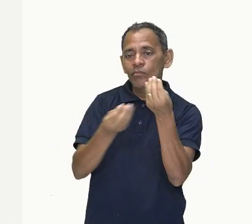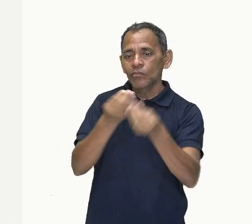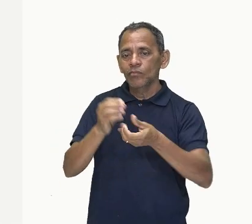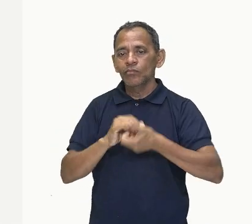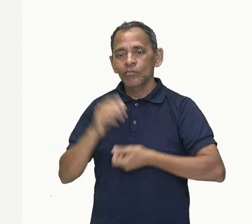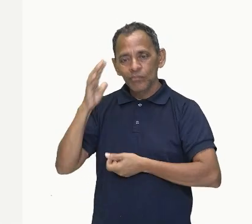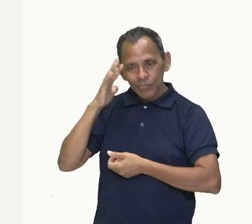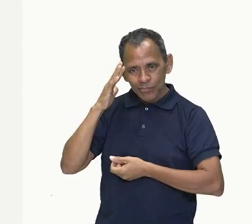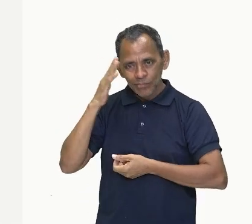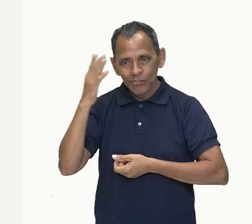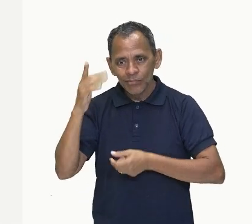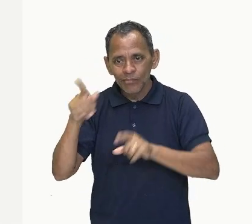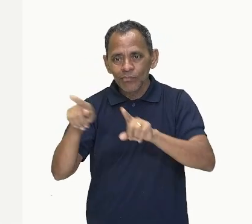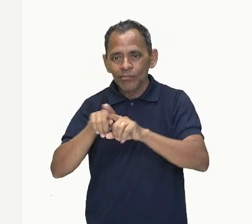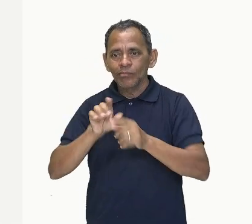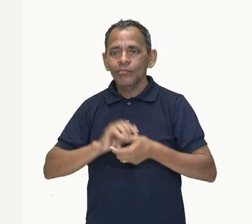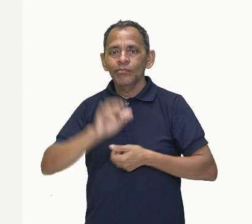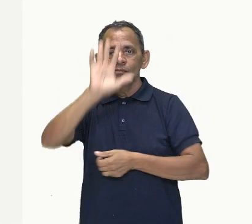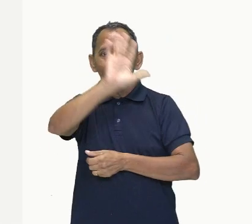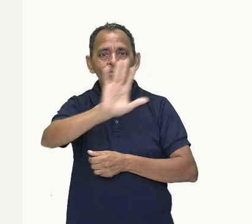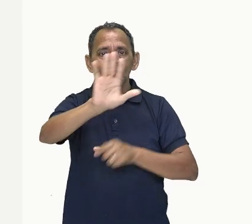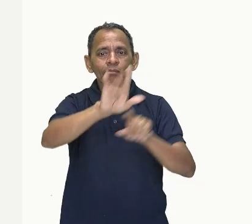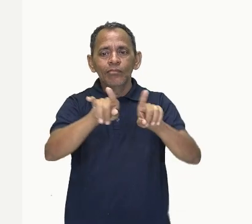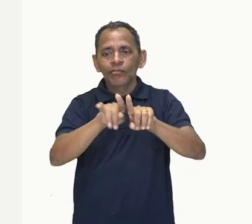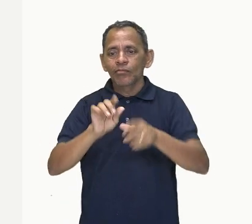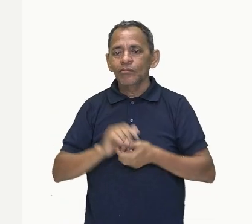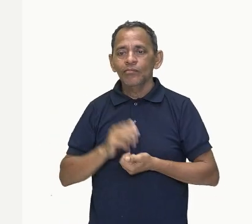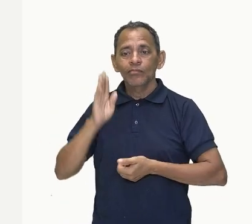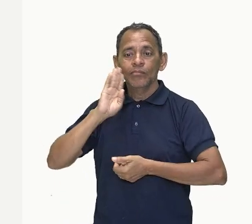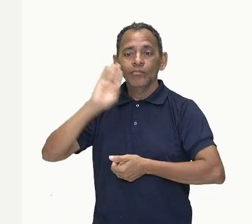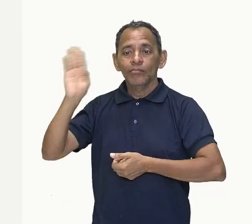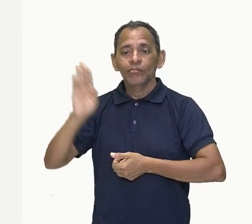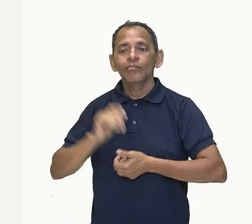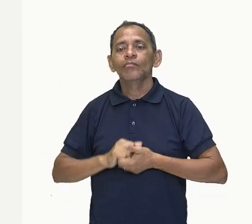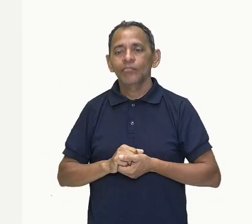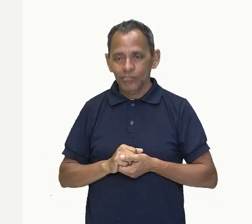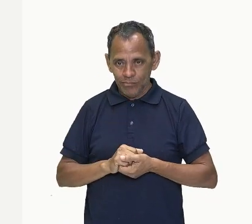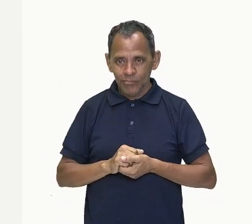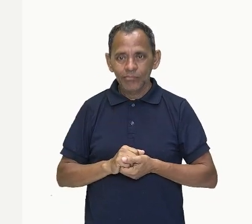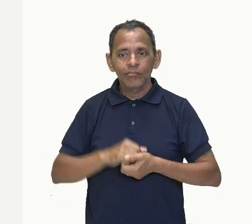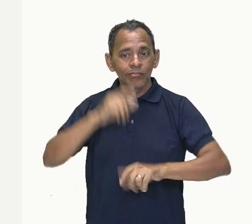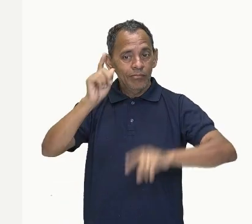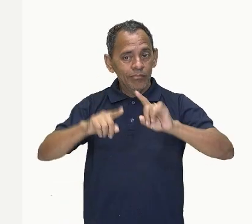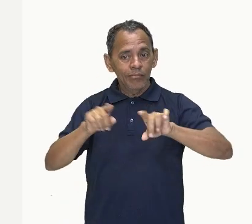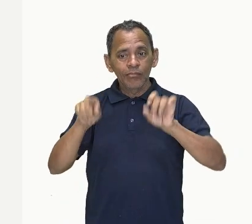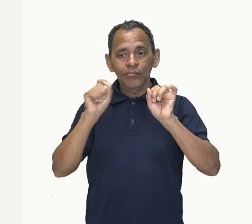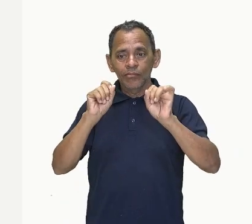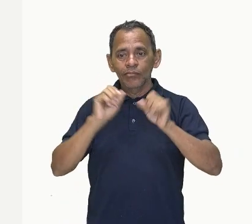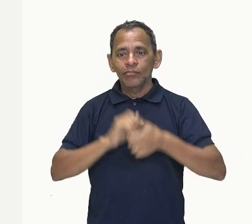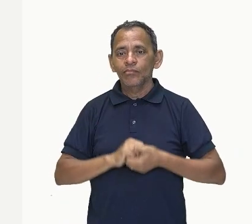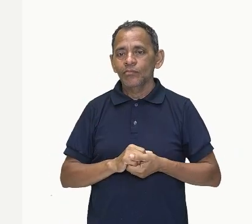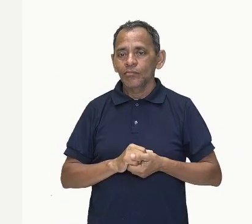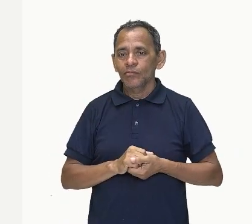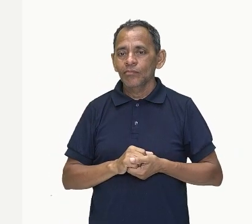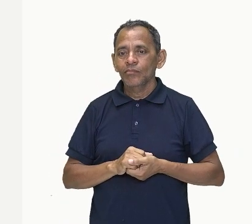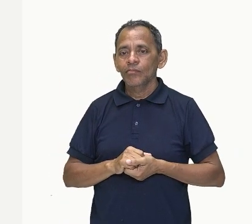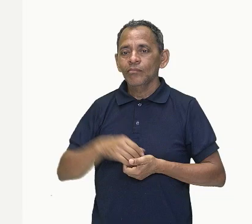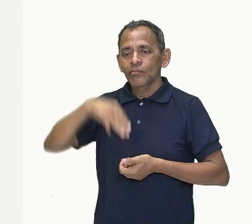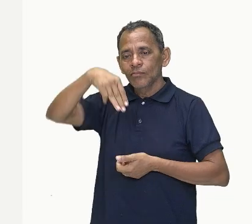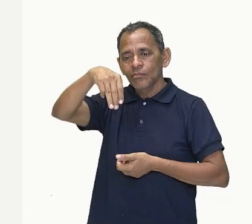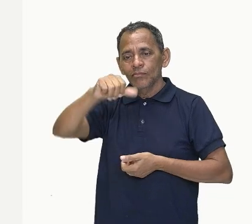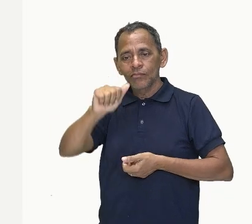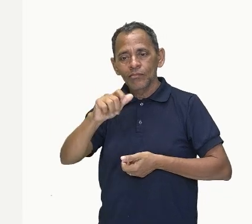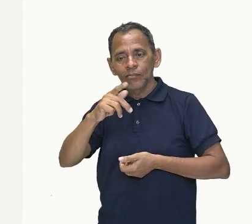fenômenos que estão no espaço. Um dos principais produtos da cartografia são os mapas, e a